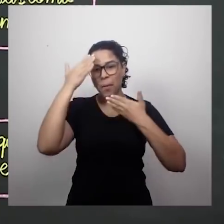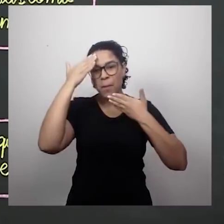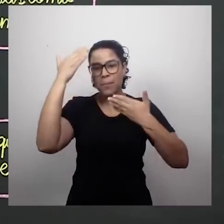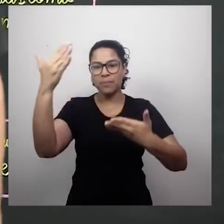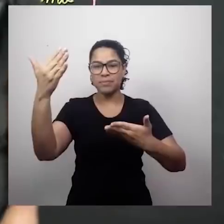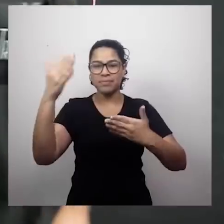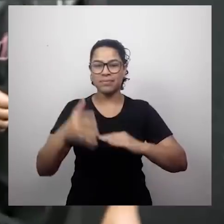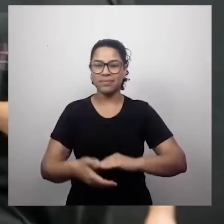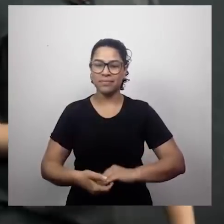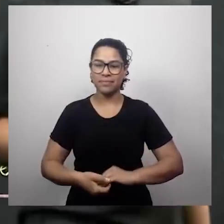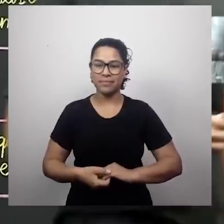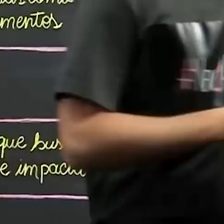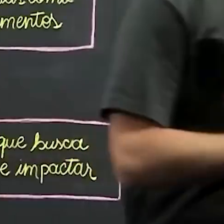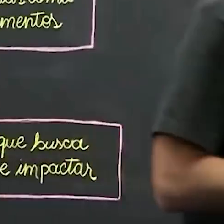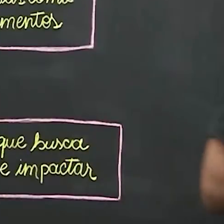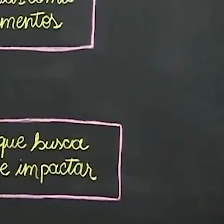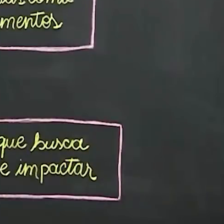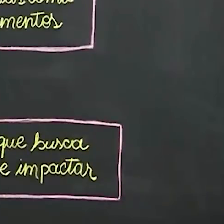Muito obrigado.